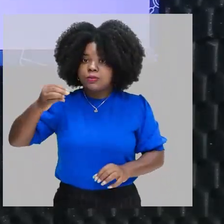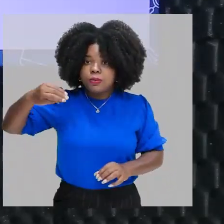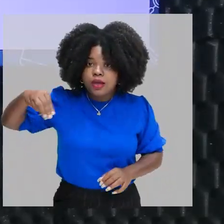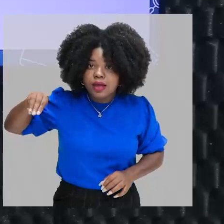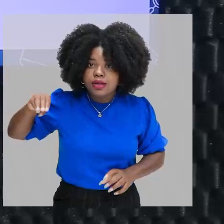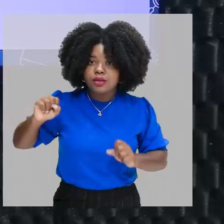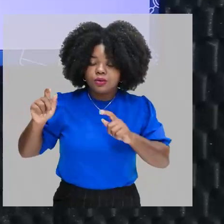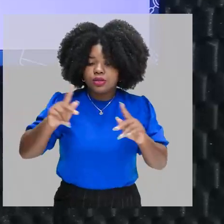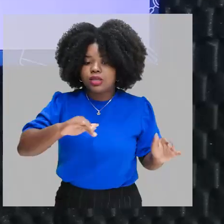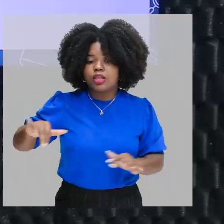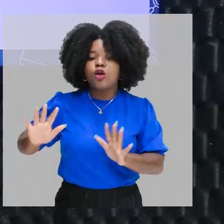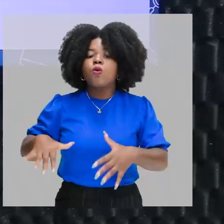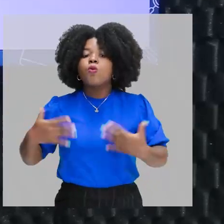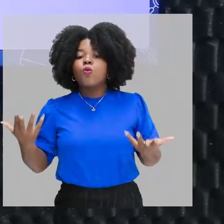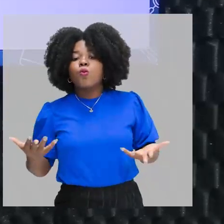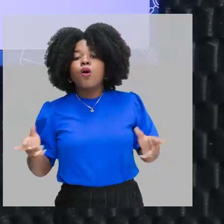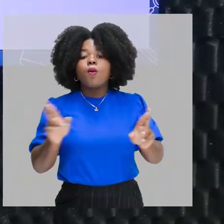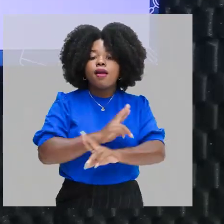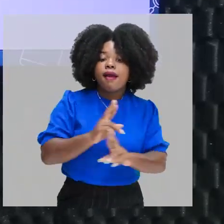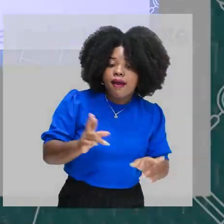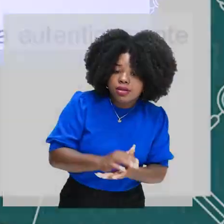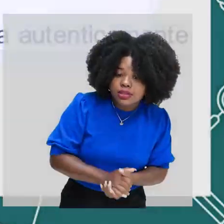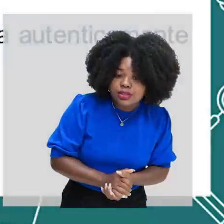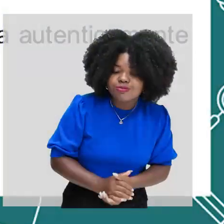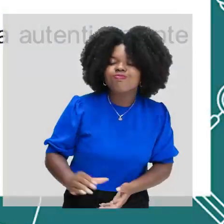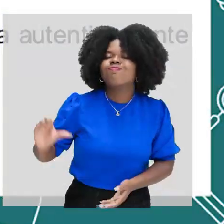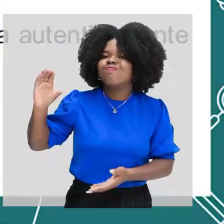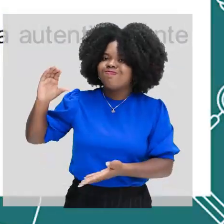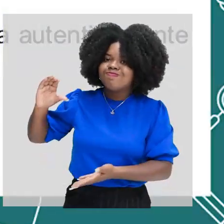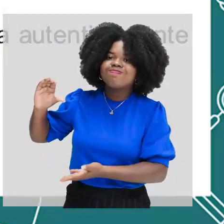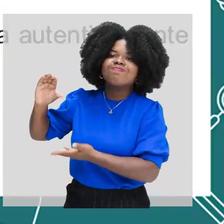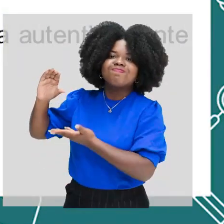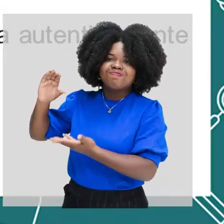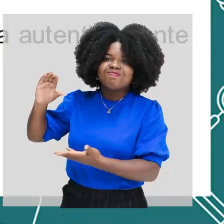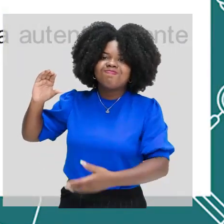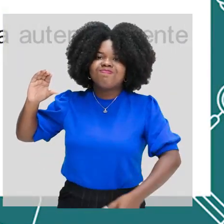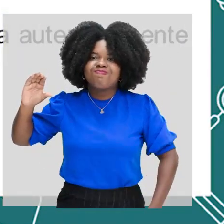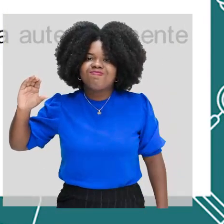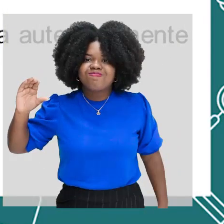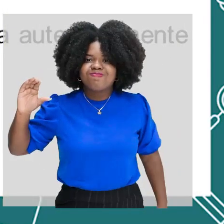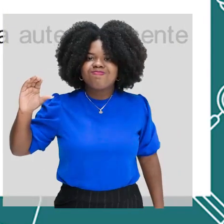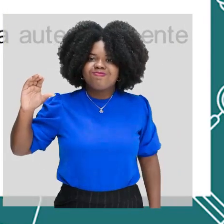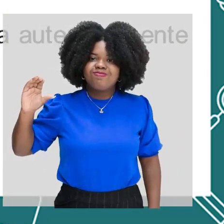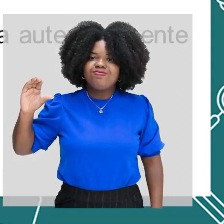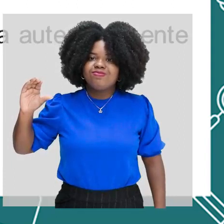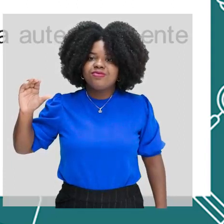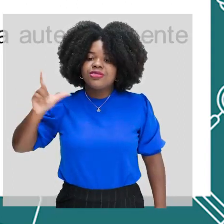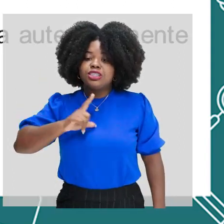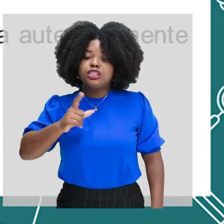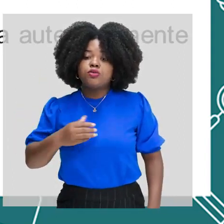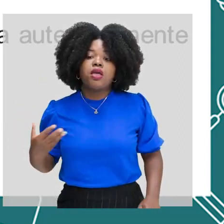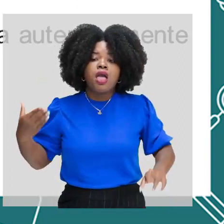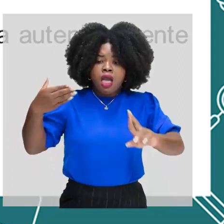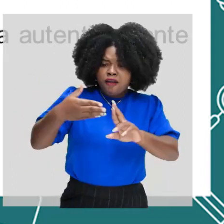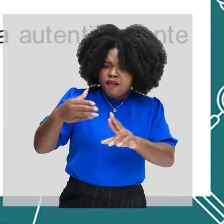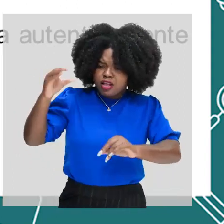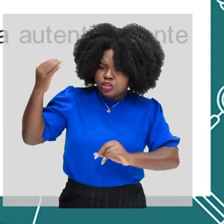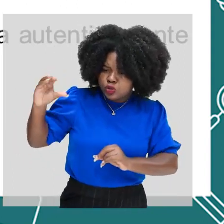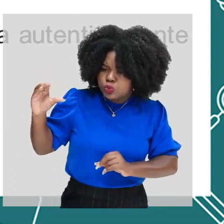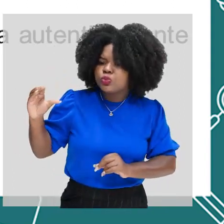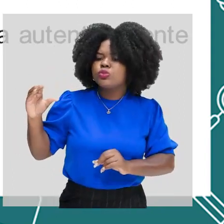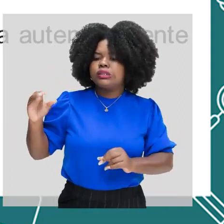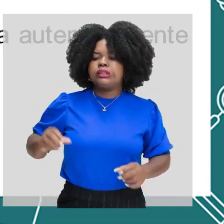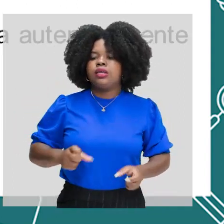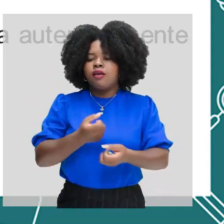entre um termo e outro? Justamente a coexistência de referenciais culturais